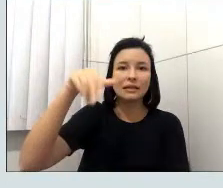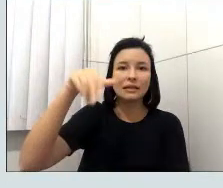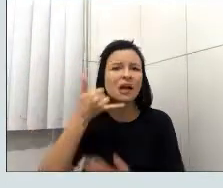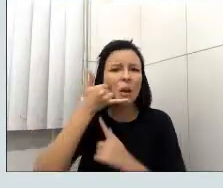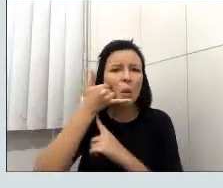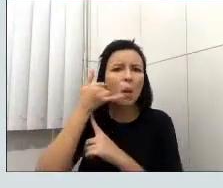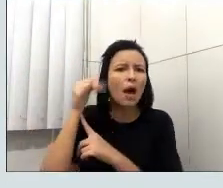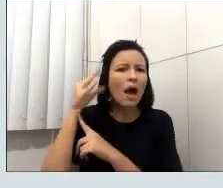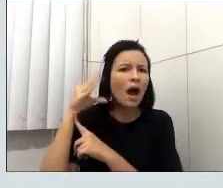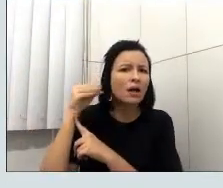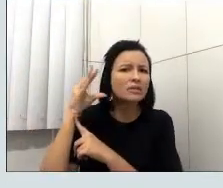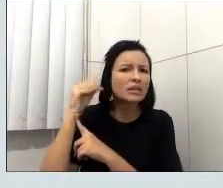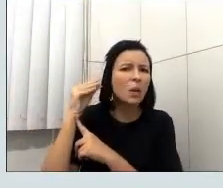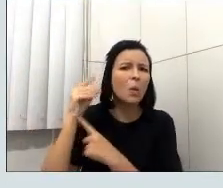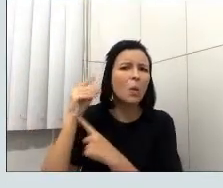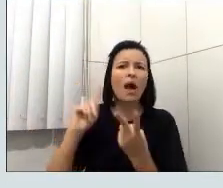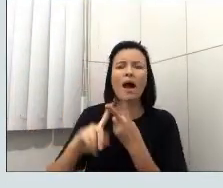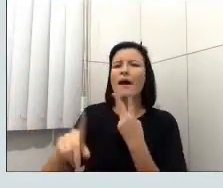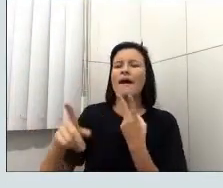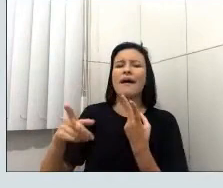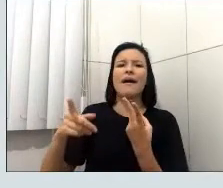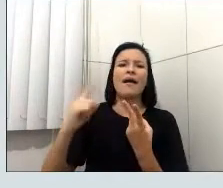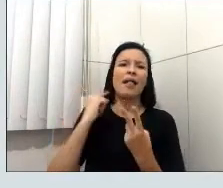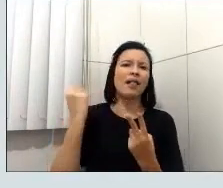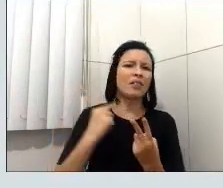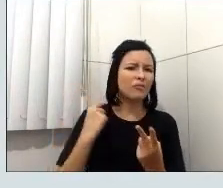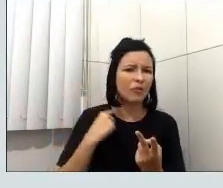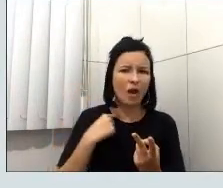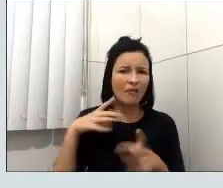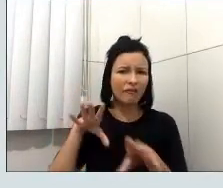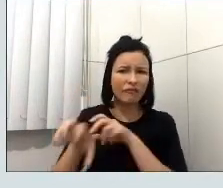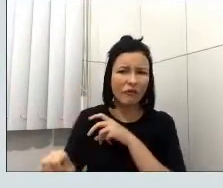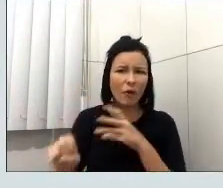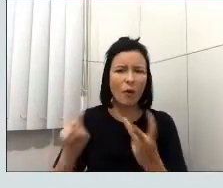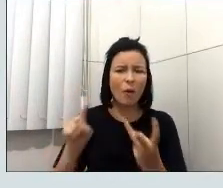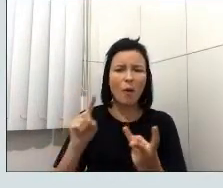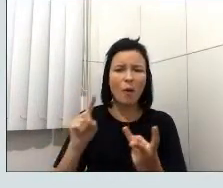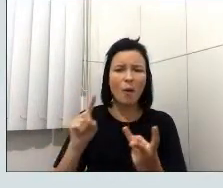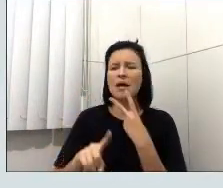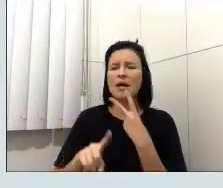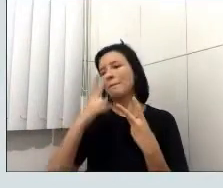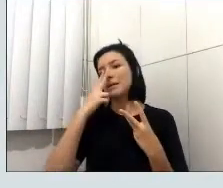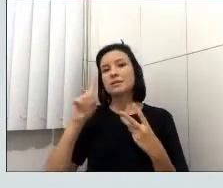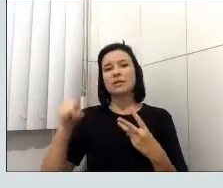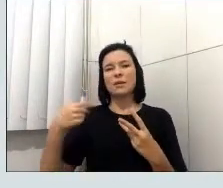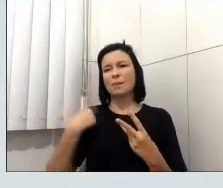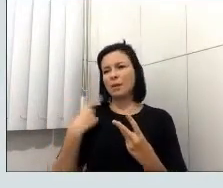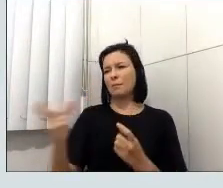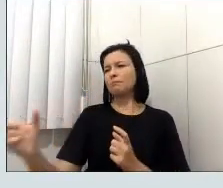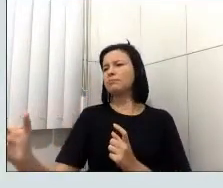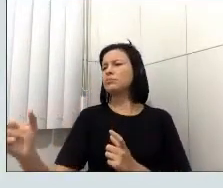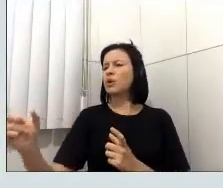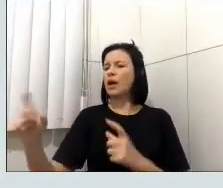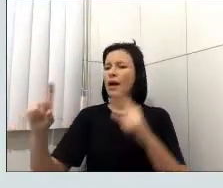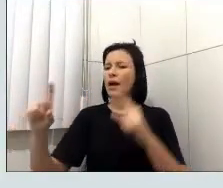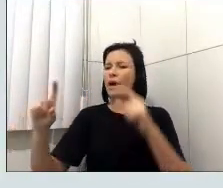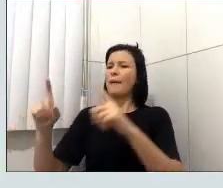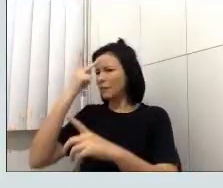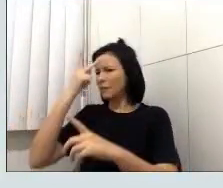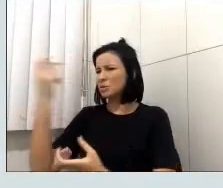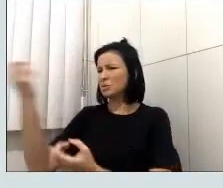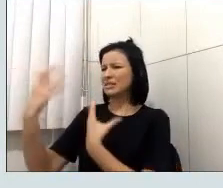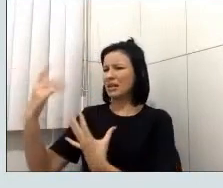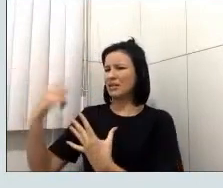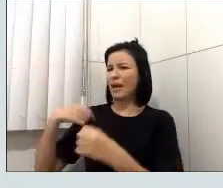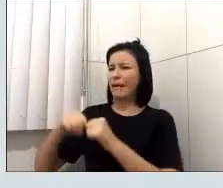gente está quebrando esses pensamentos relacionados aos povos indígenas. Eles sofreram muito